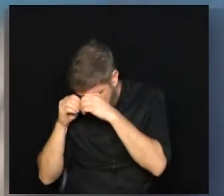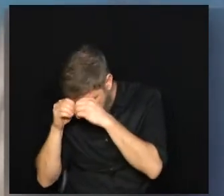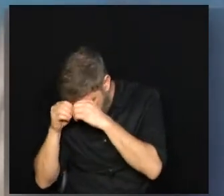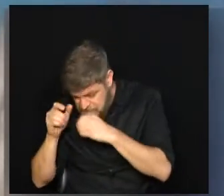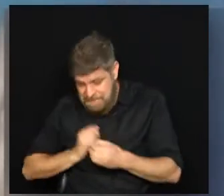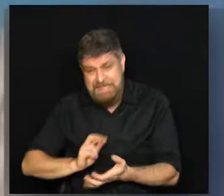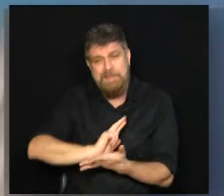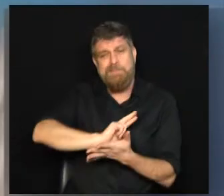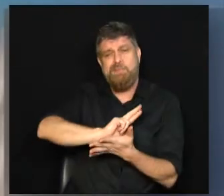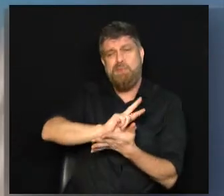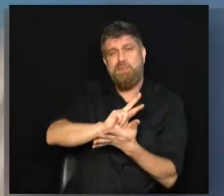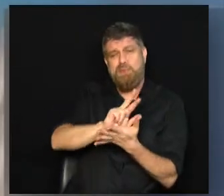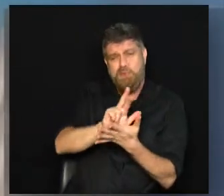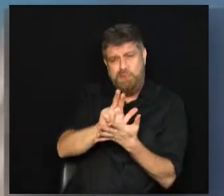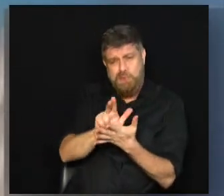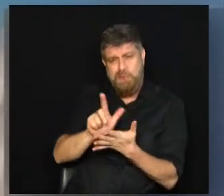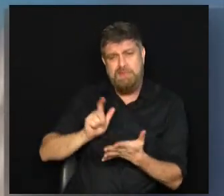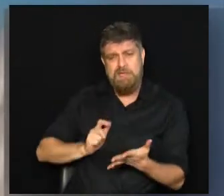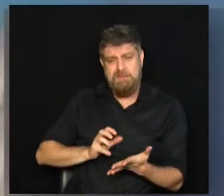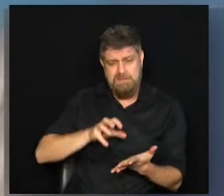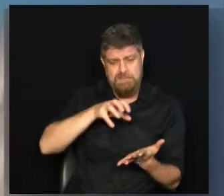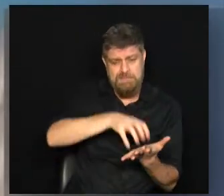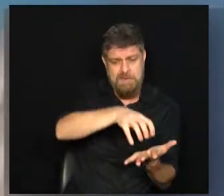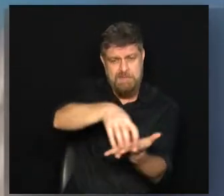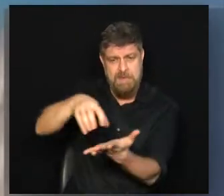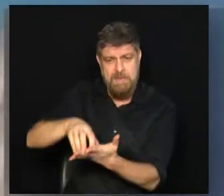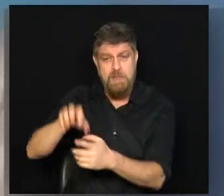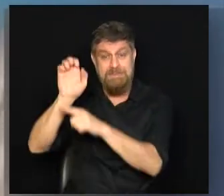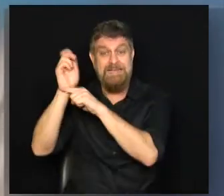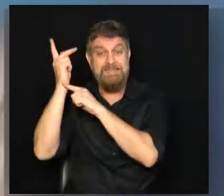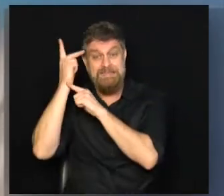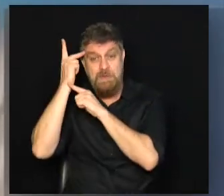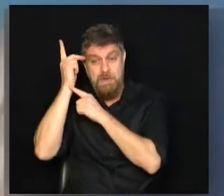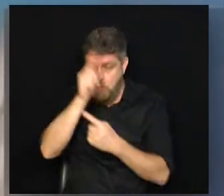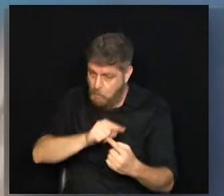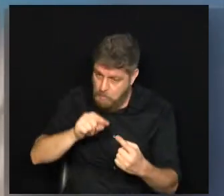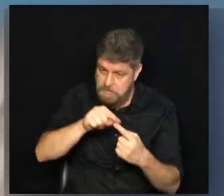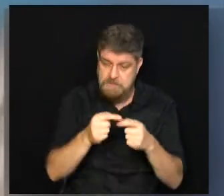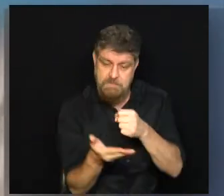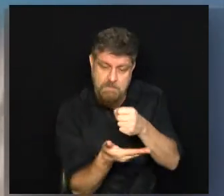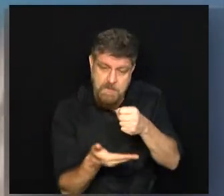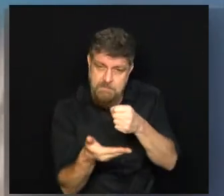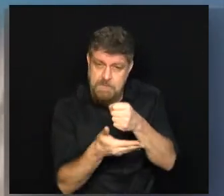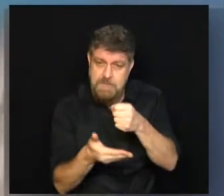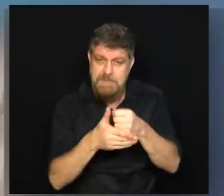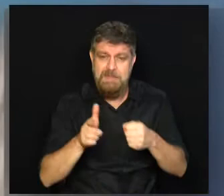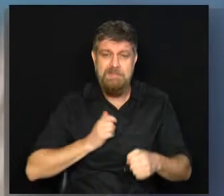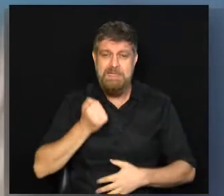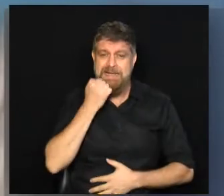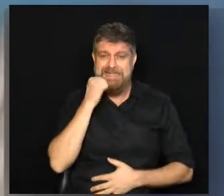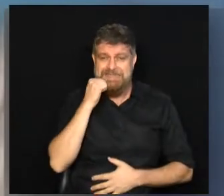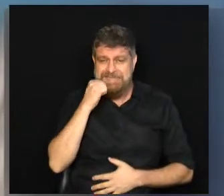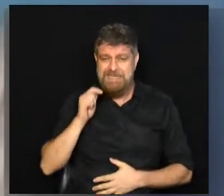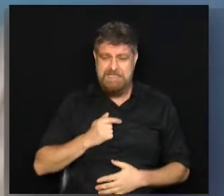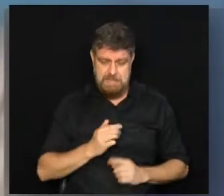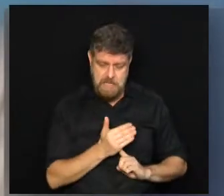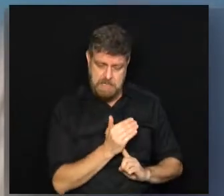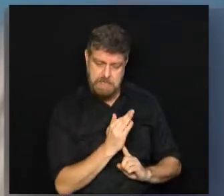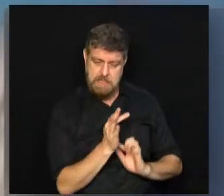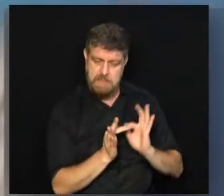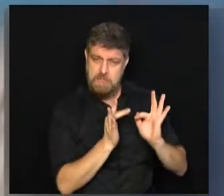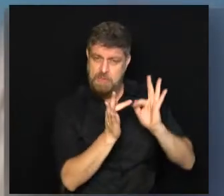diversos institutos espalhados pelo estado que cumprem um papel fundamental na produção de ciência, de tecnologia,